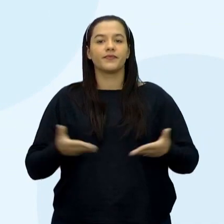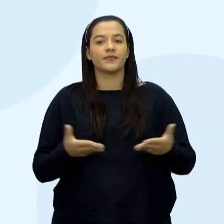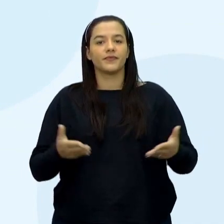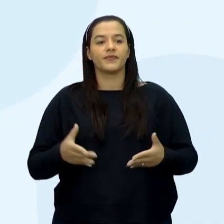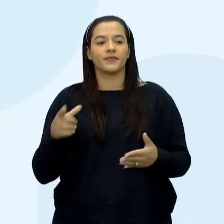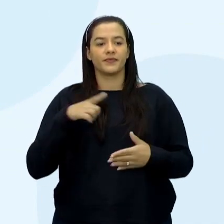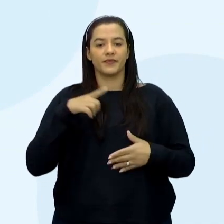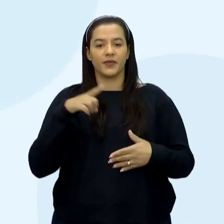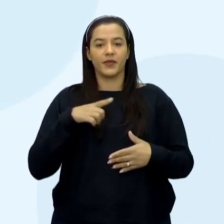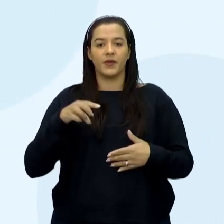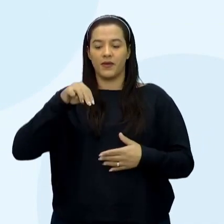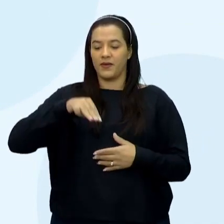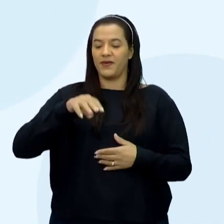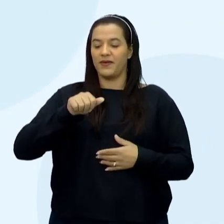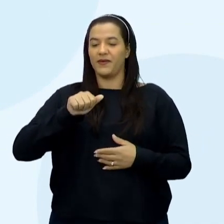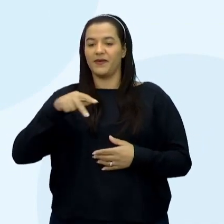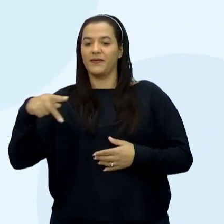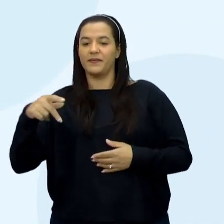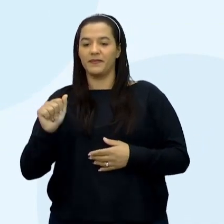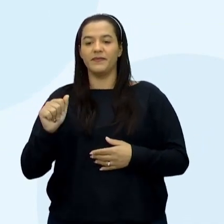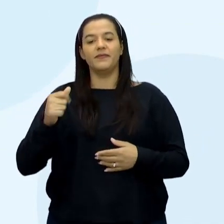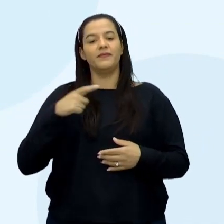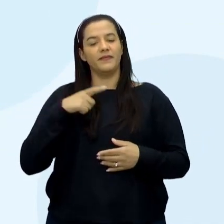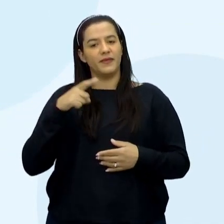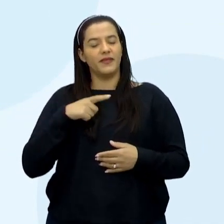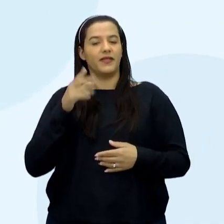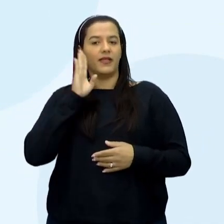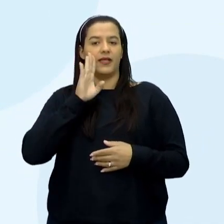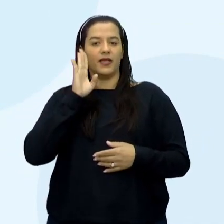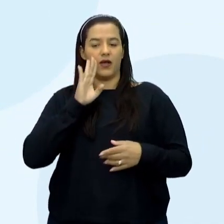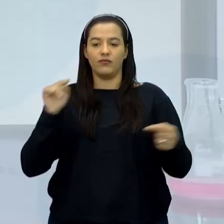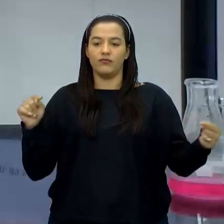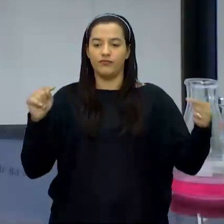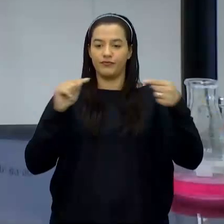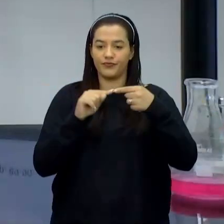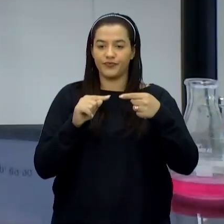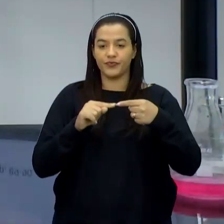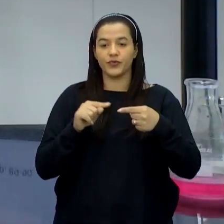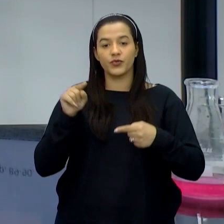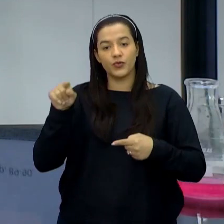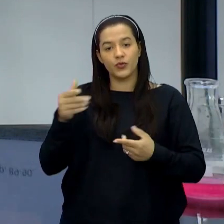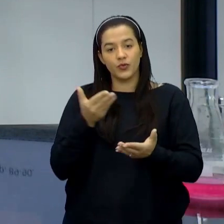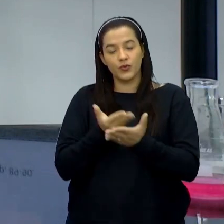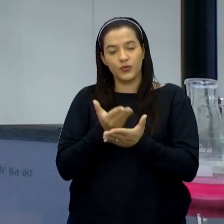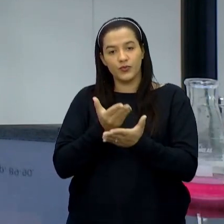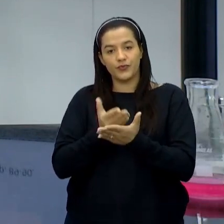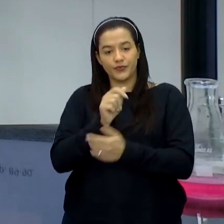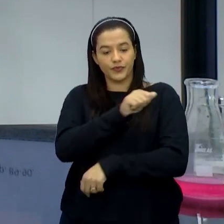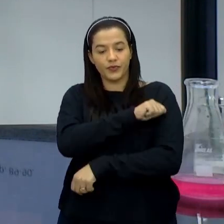mapa é muito interessante nesse sentido. E o estudante vai se sentir